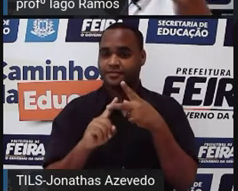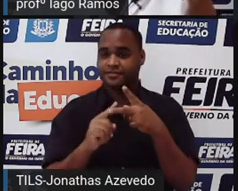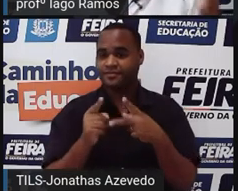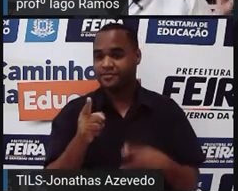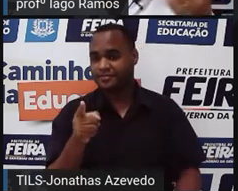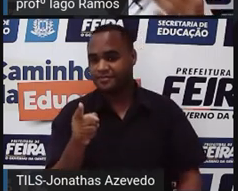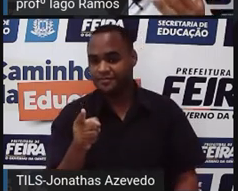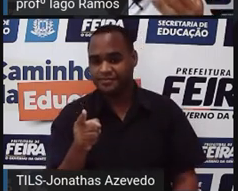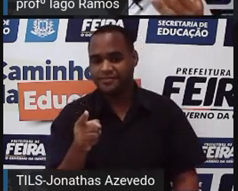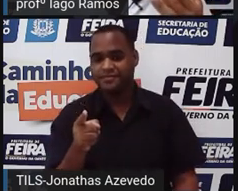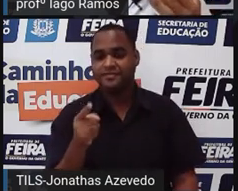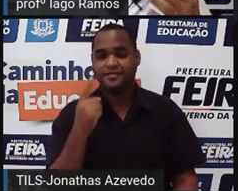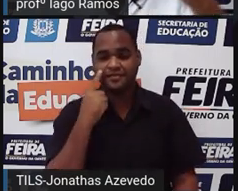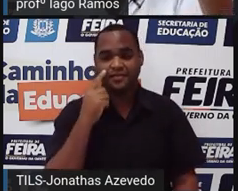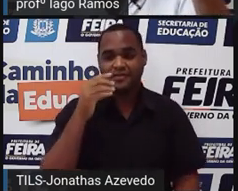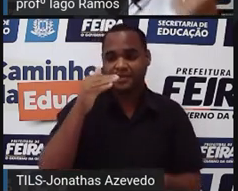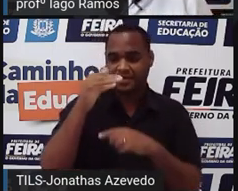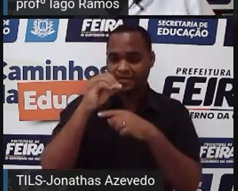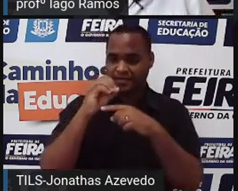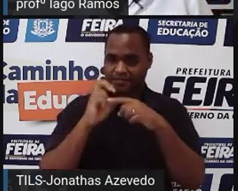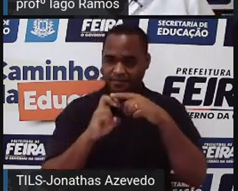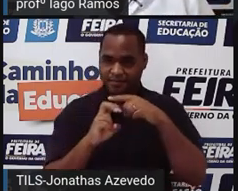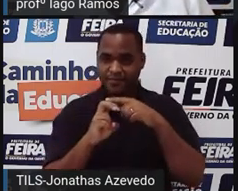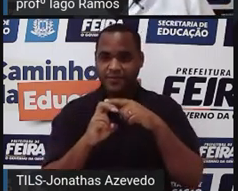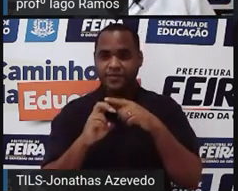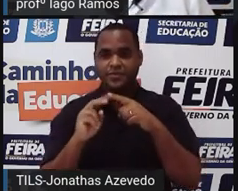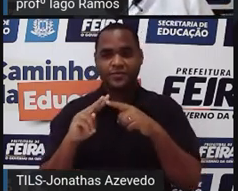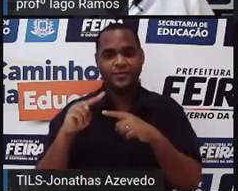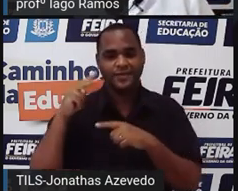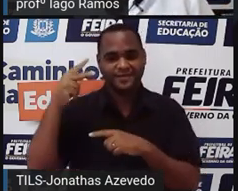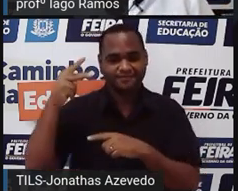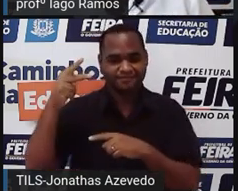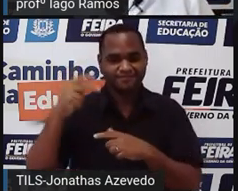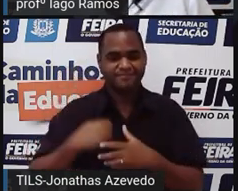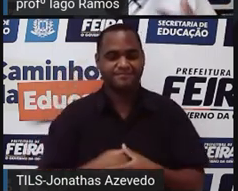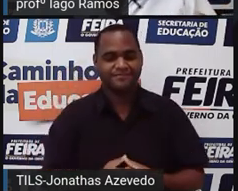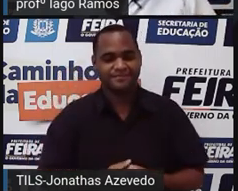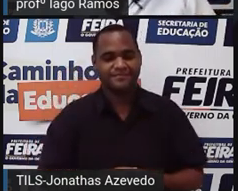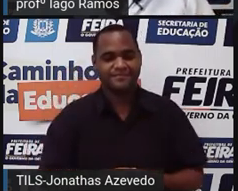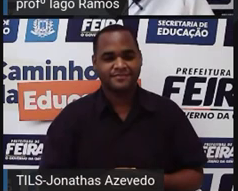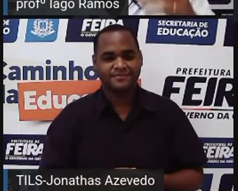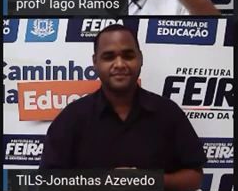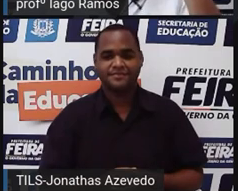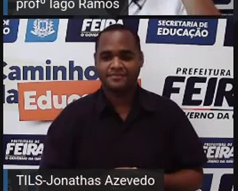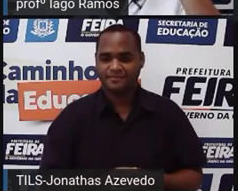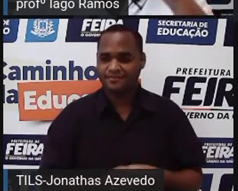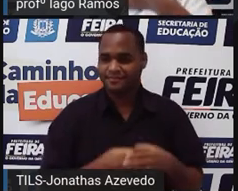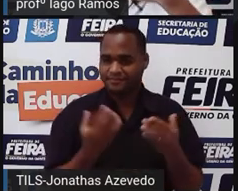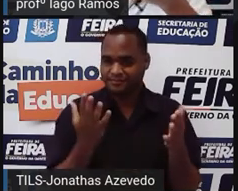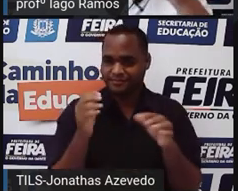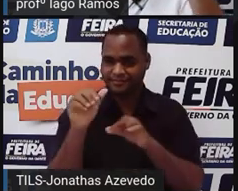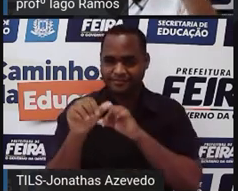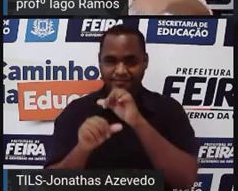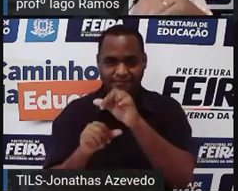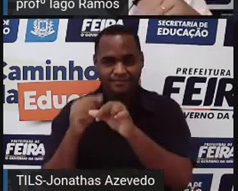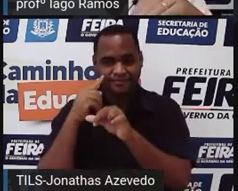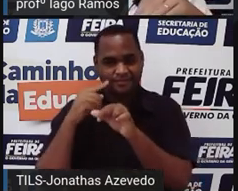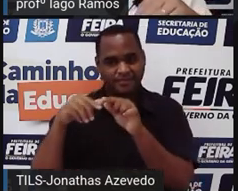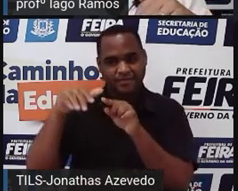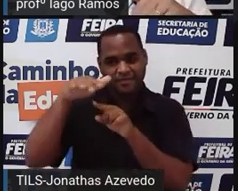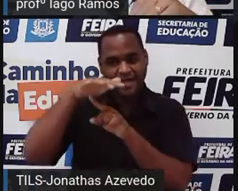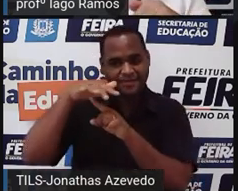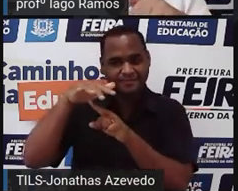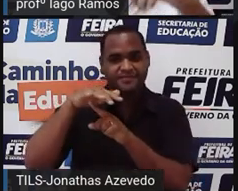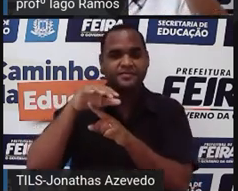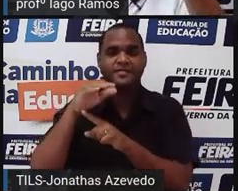ó, 10 quintos elevado a 2. Tá? Agora, é só pegar ali na base 10